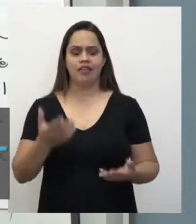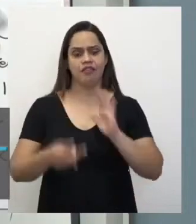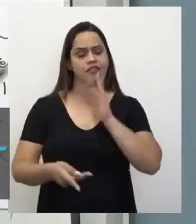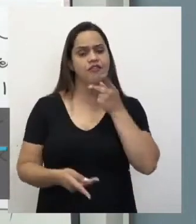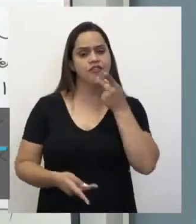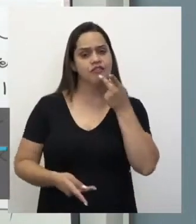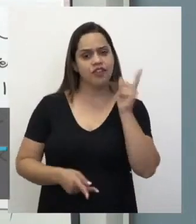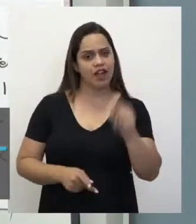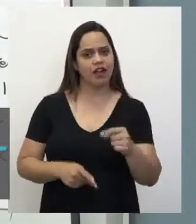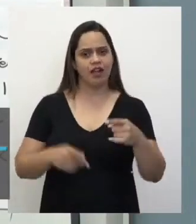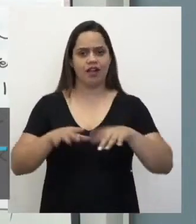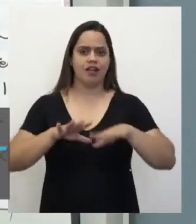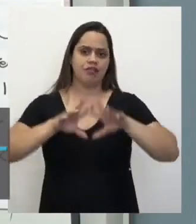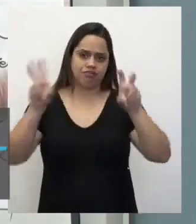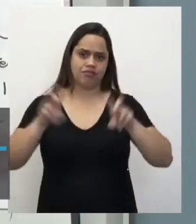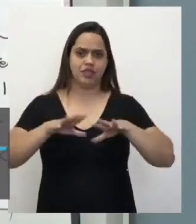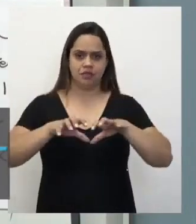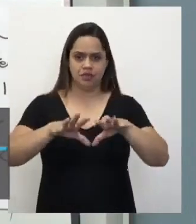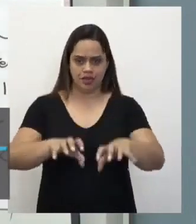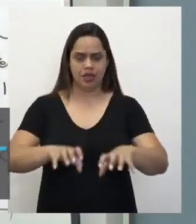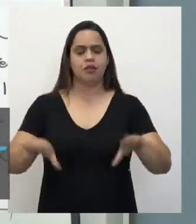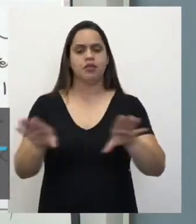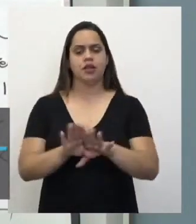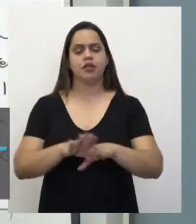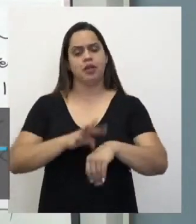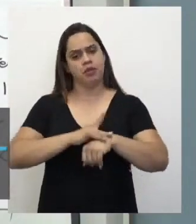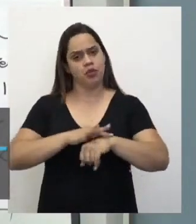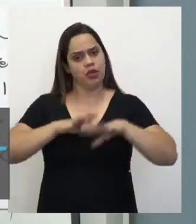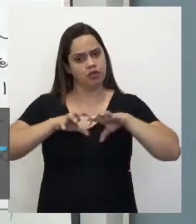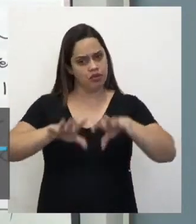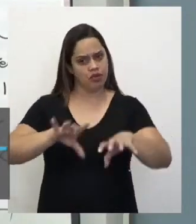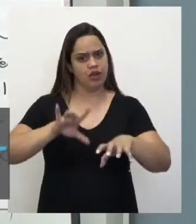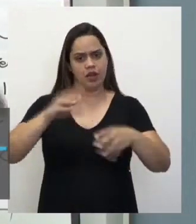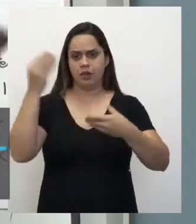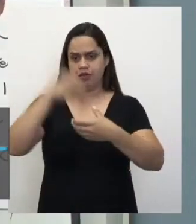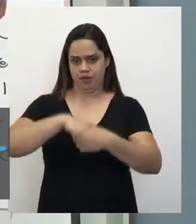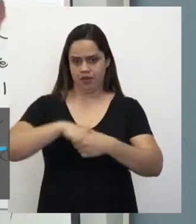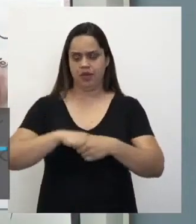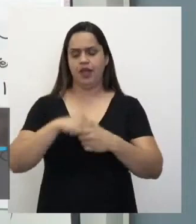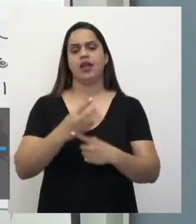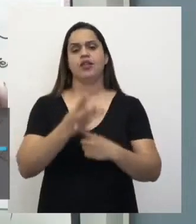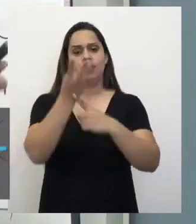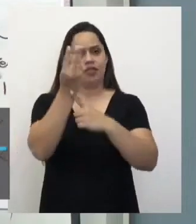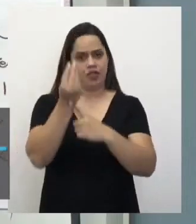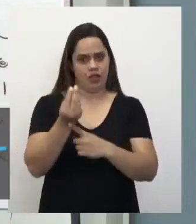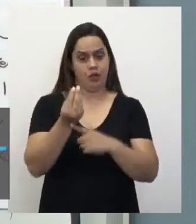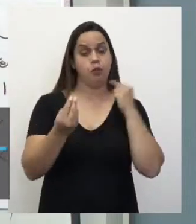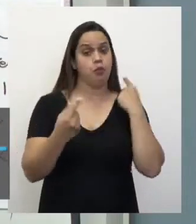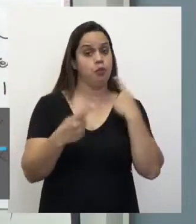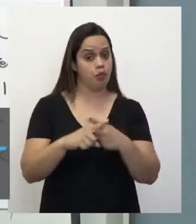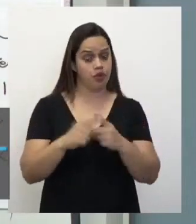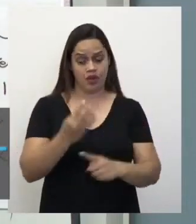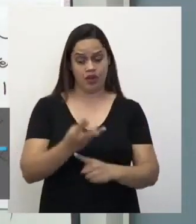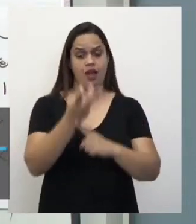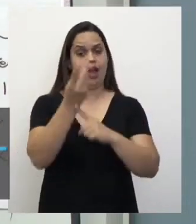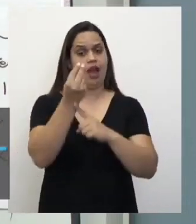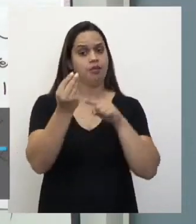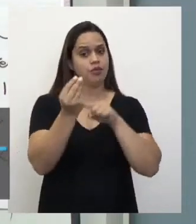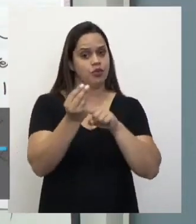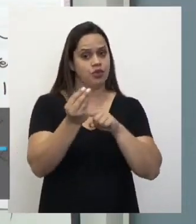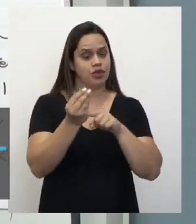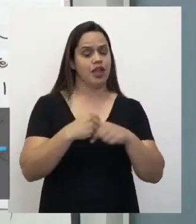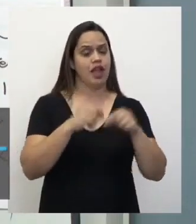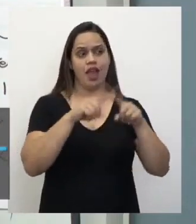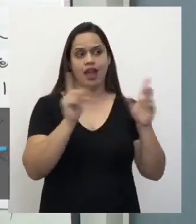aí pandemias, né, e grandes epidemias em obras de arte, tá? Uma vez que a arte, ela faz um recorte da sociedade